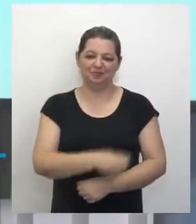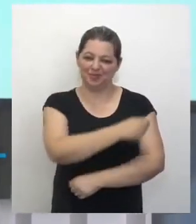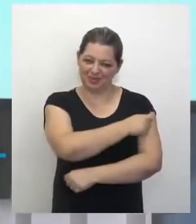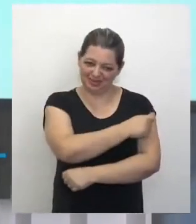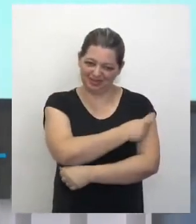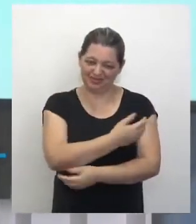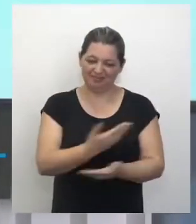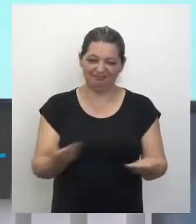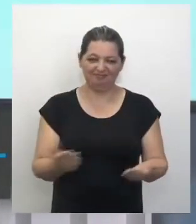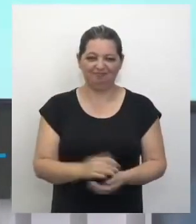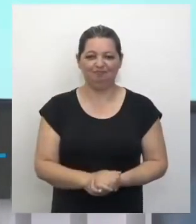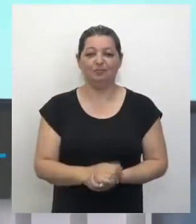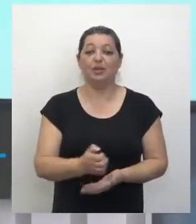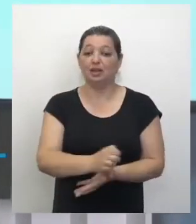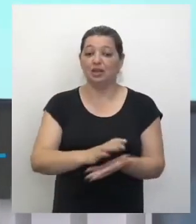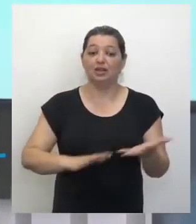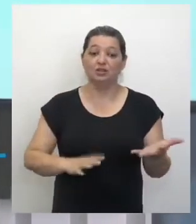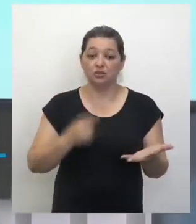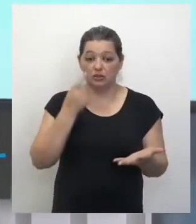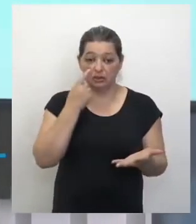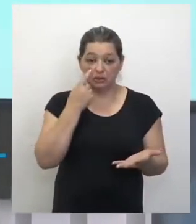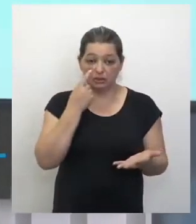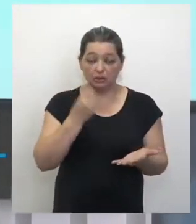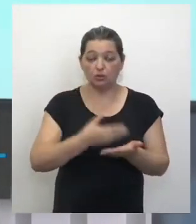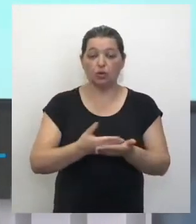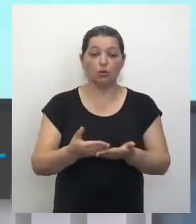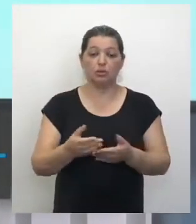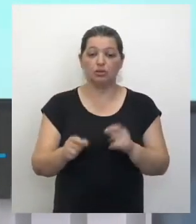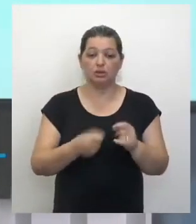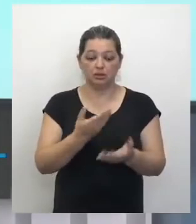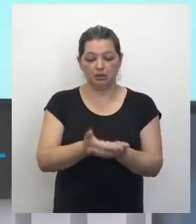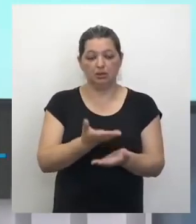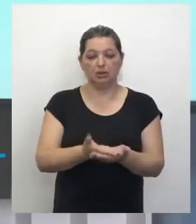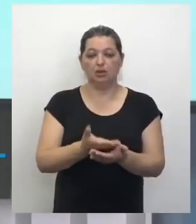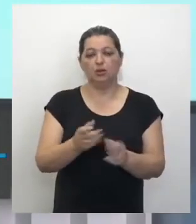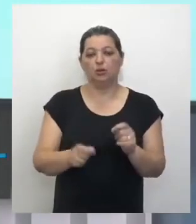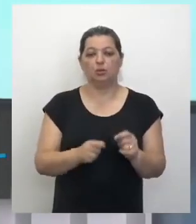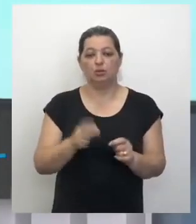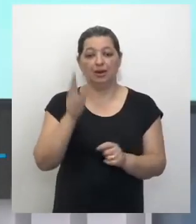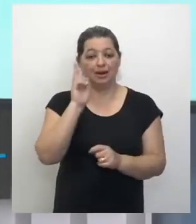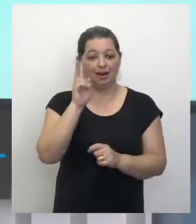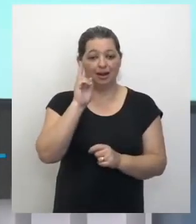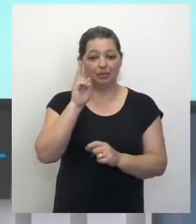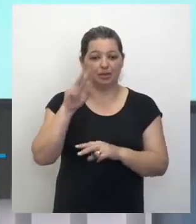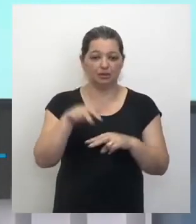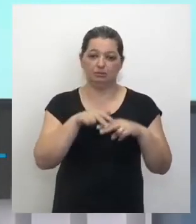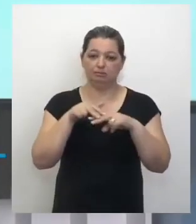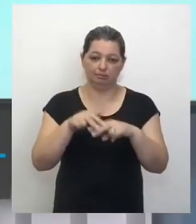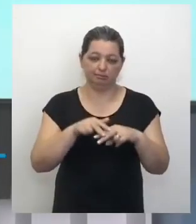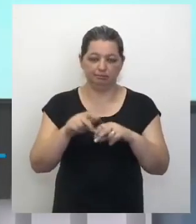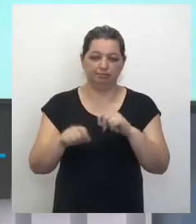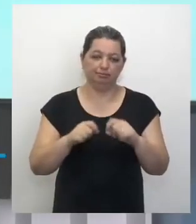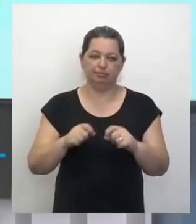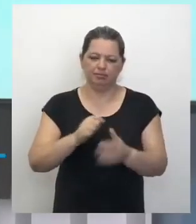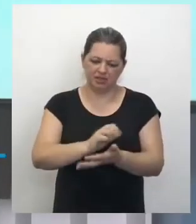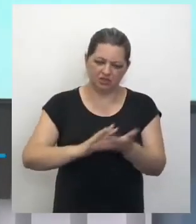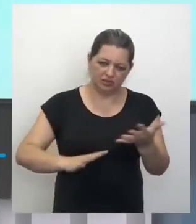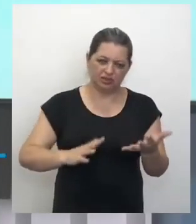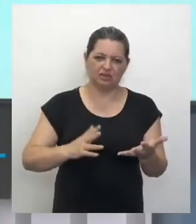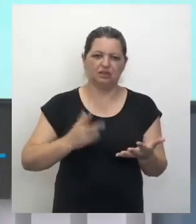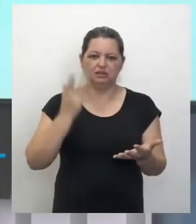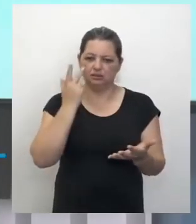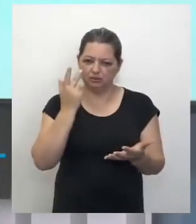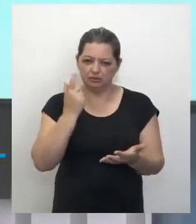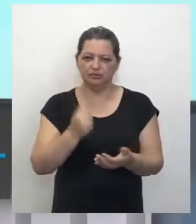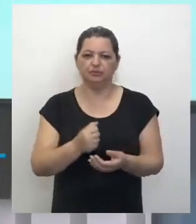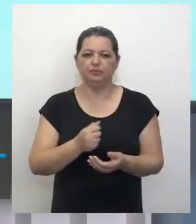Bom, então vamos para a nossa atividade. A gente vai começar a aula relembrando uma atividade que é muito comum. Lembra que eu pedi para vocês